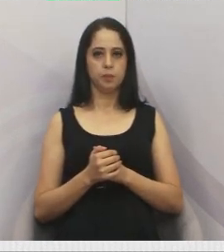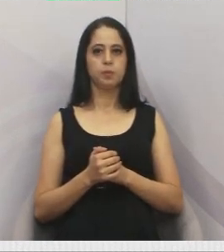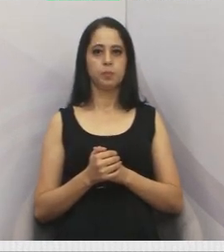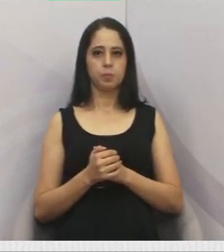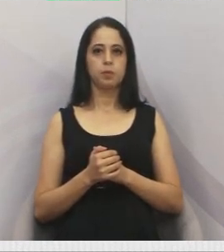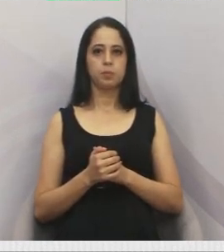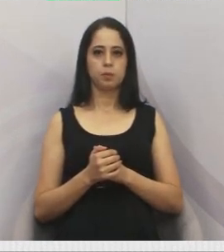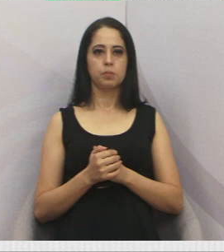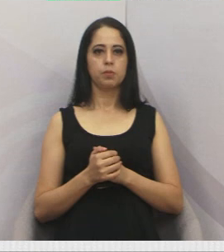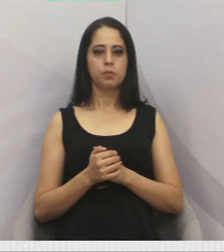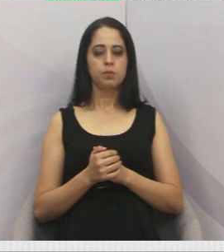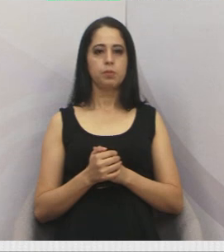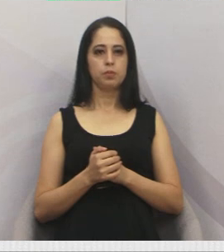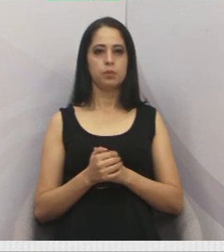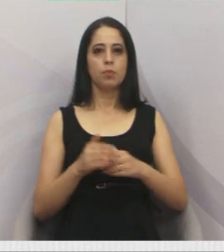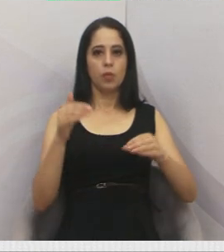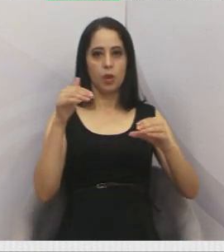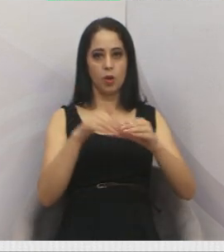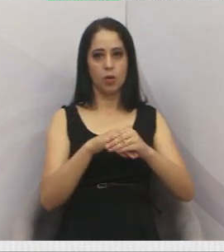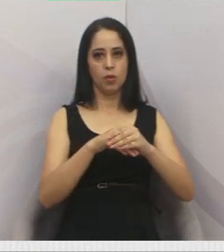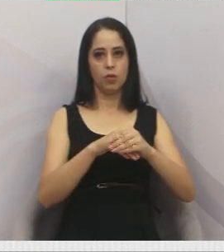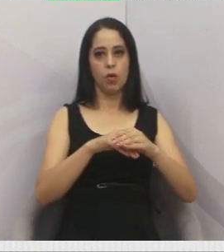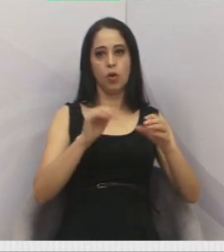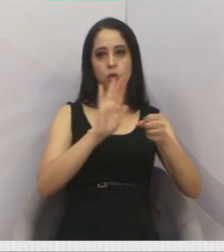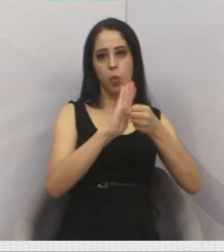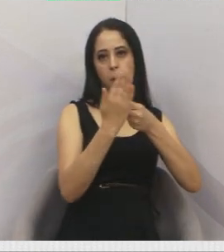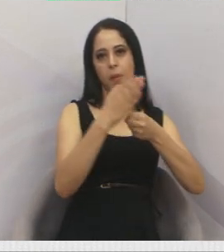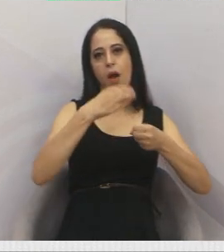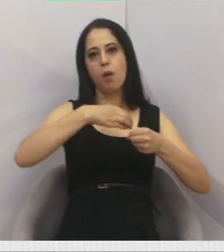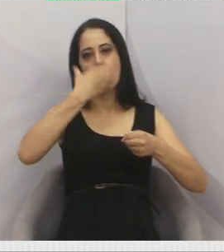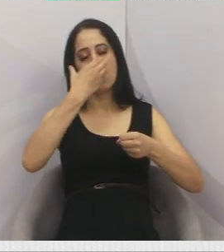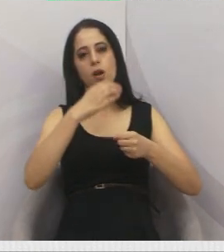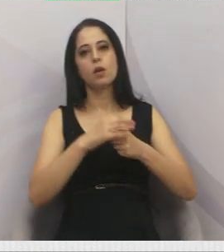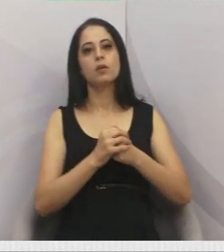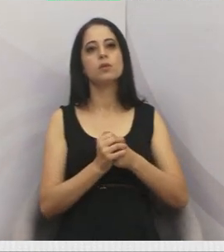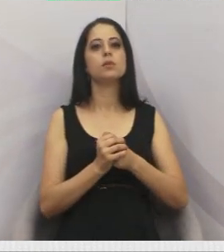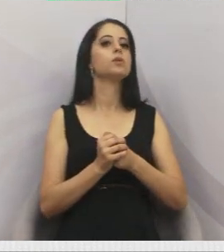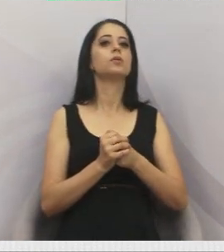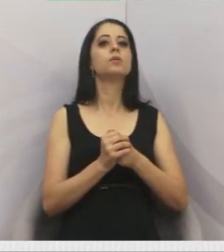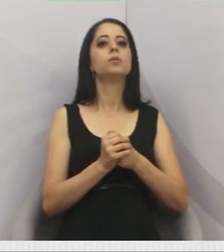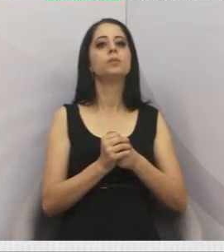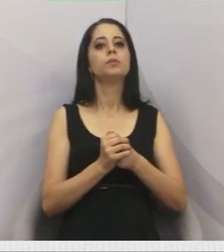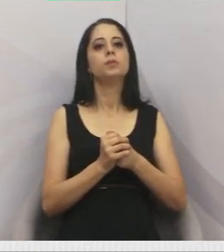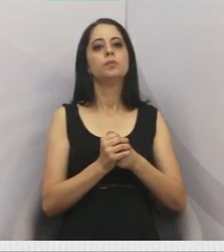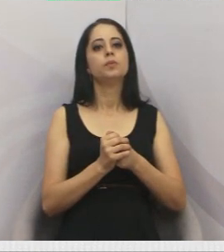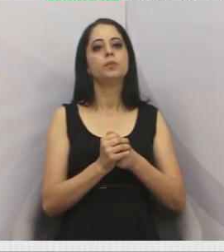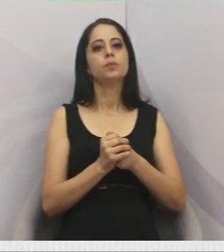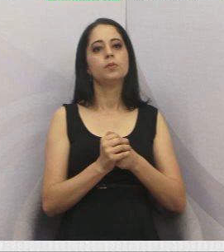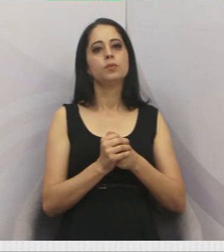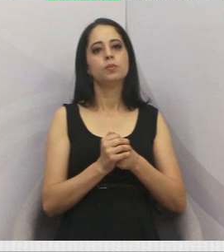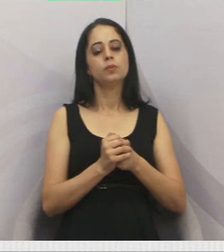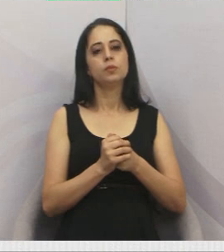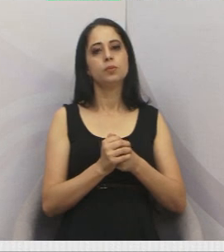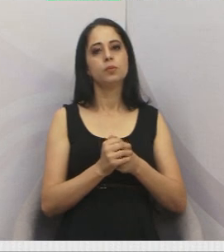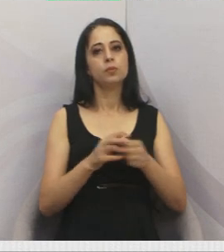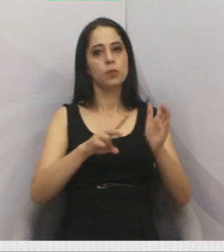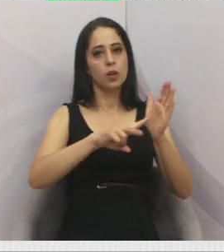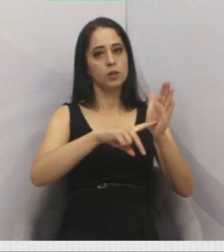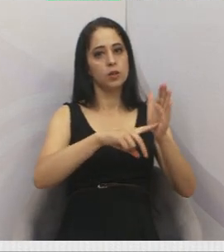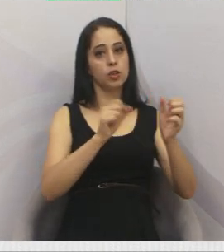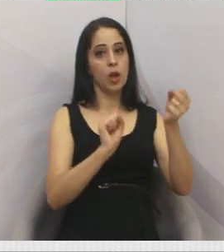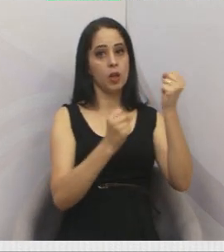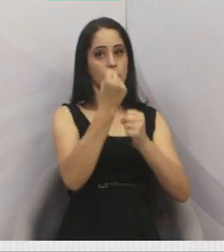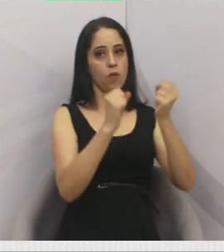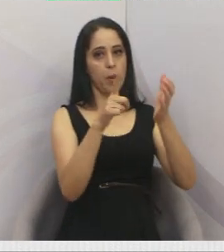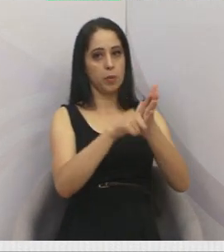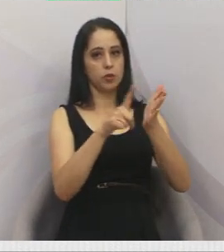Segmento Movimentos Populares, um voto para Jardim Paraíso e Jardim Holanda. Segmento Entidade de Classe Sindical, um voto para Sindicato dos